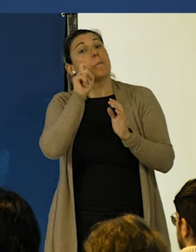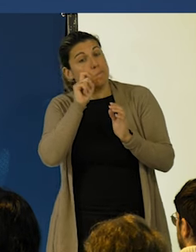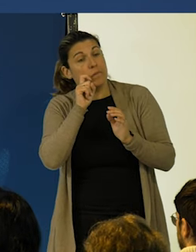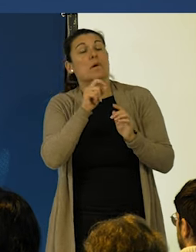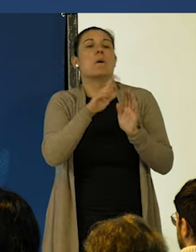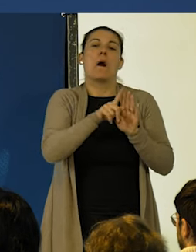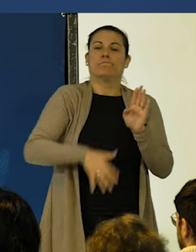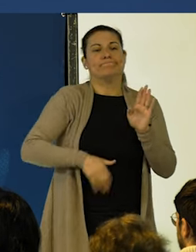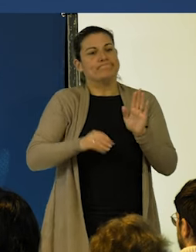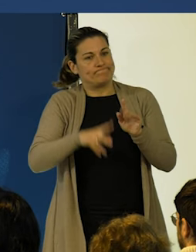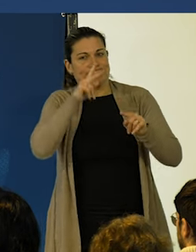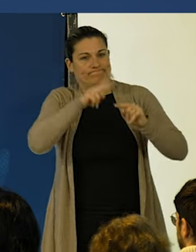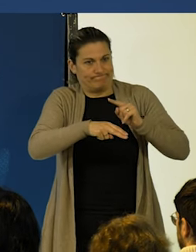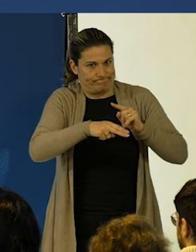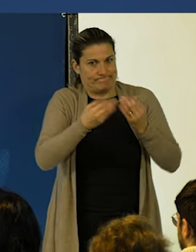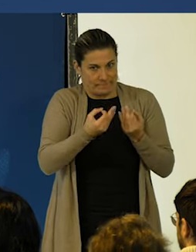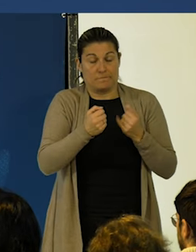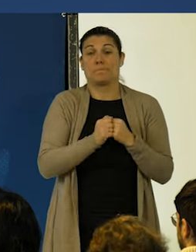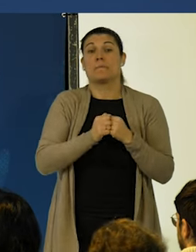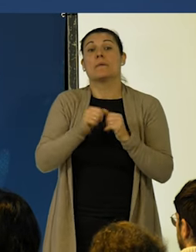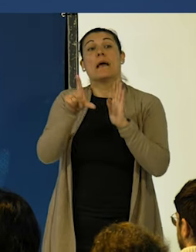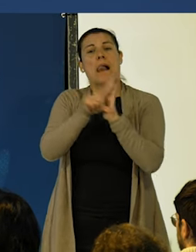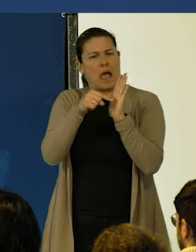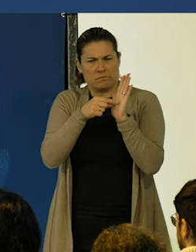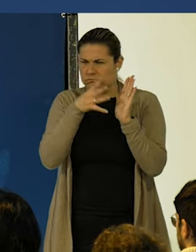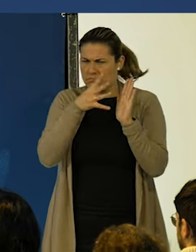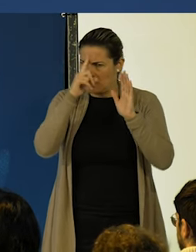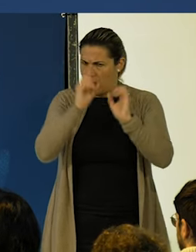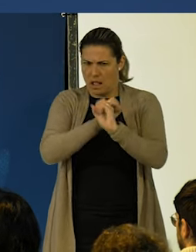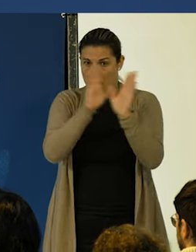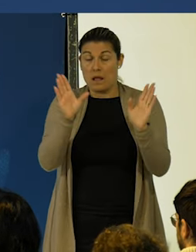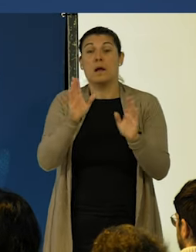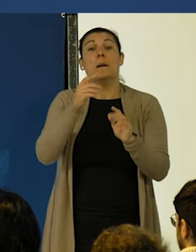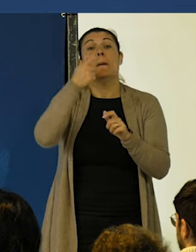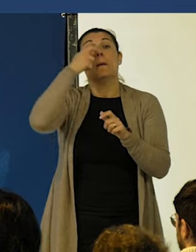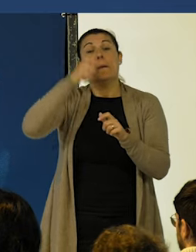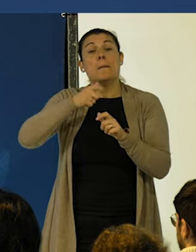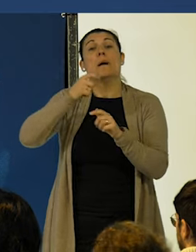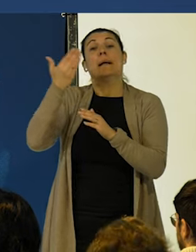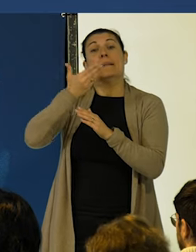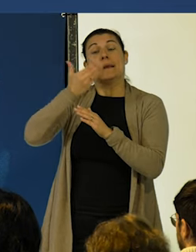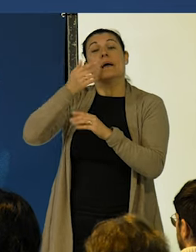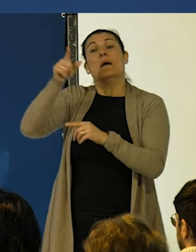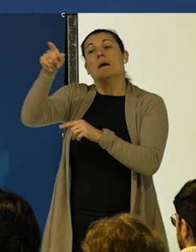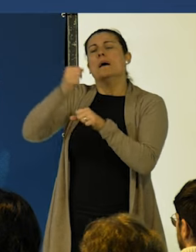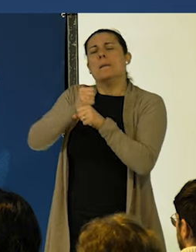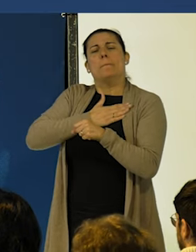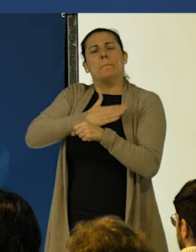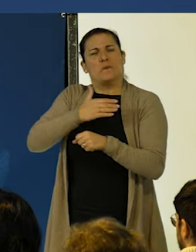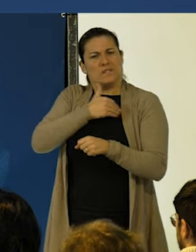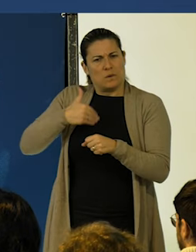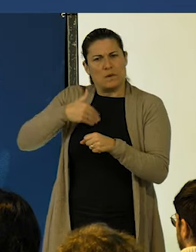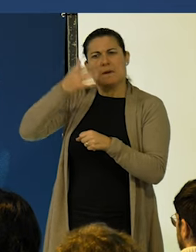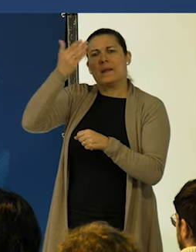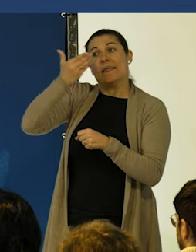voluntária da gravidez. A lei define, e é muito clara nisso, que o direito à objeção de consciência dos profissionais de saúde